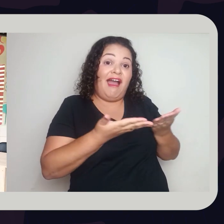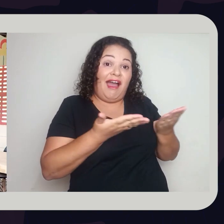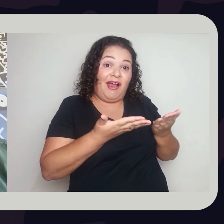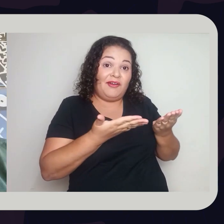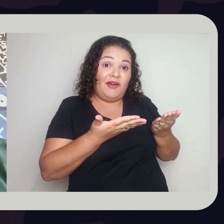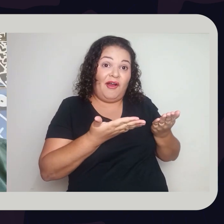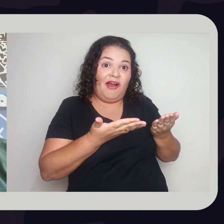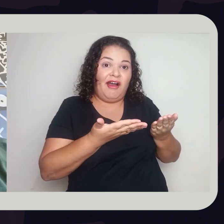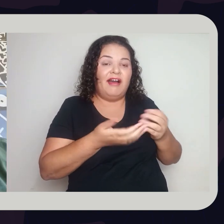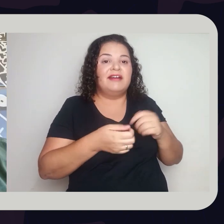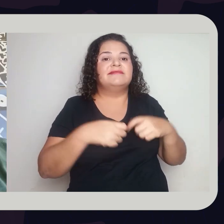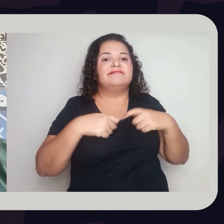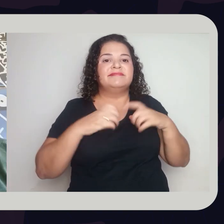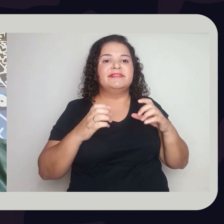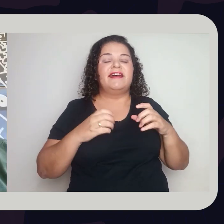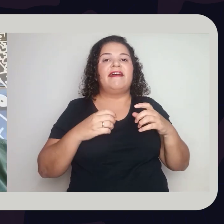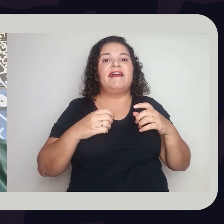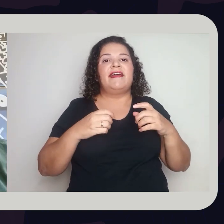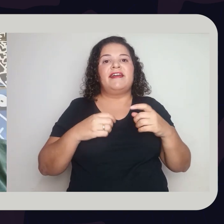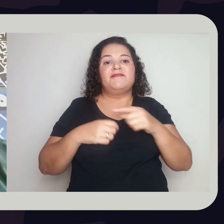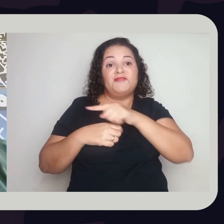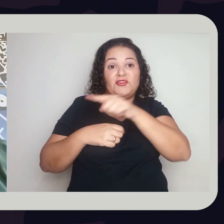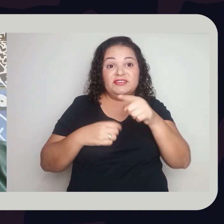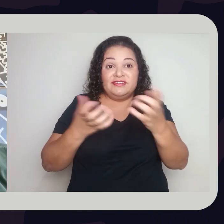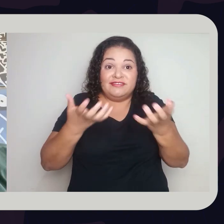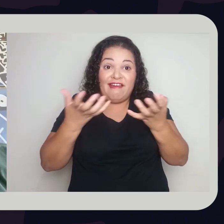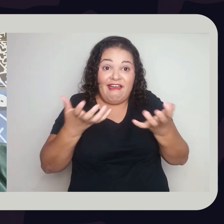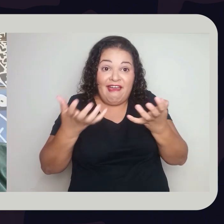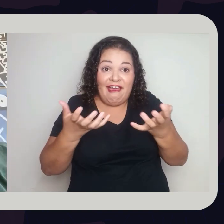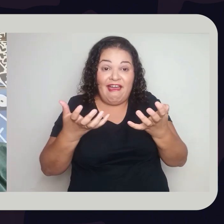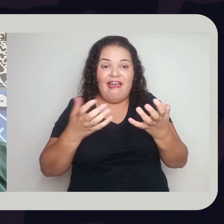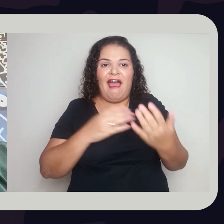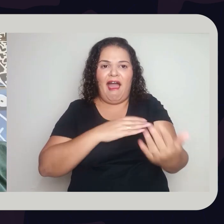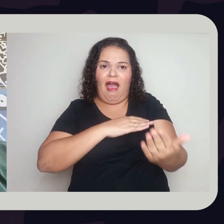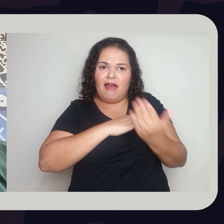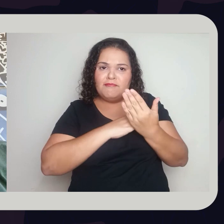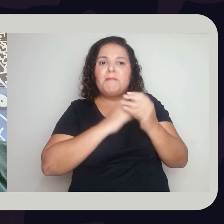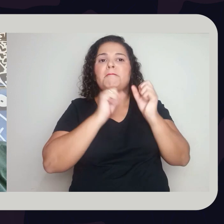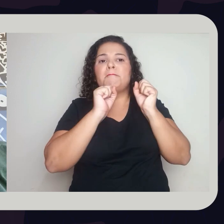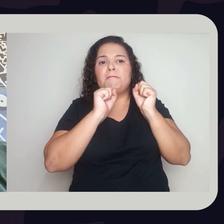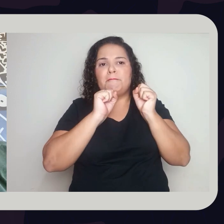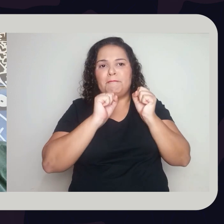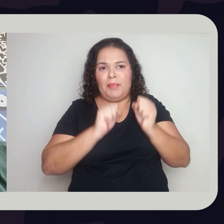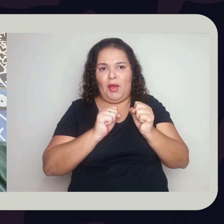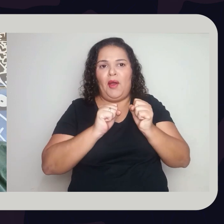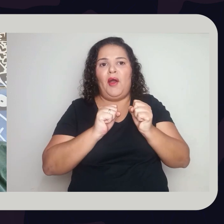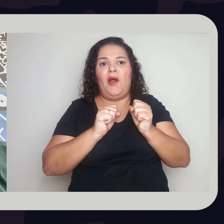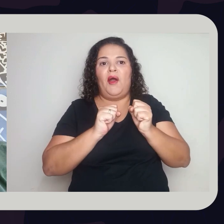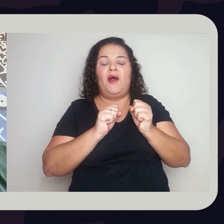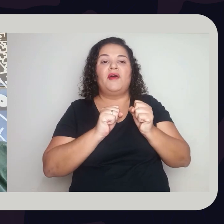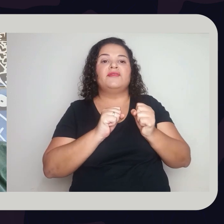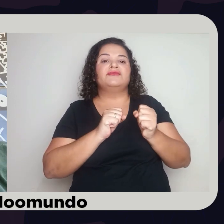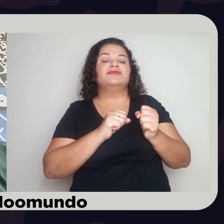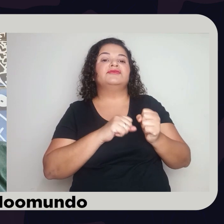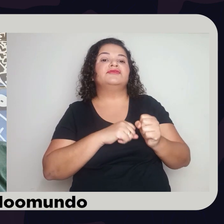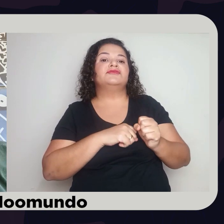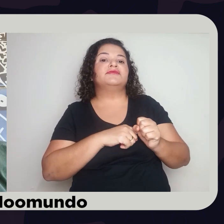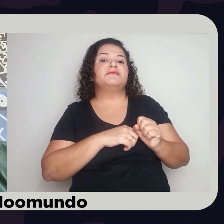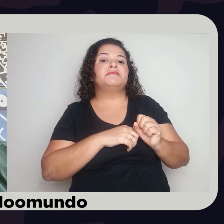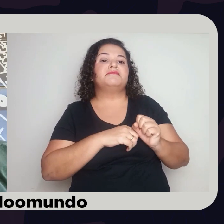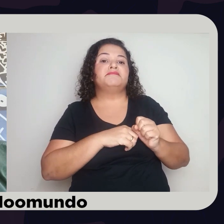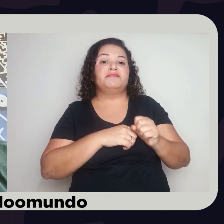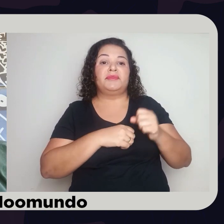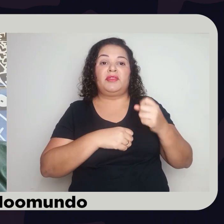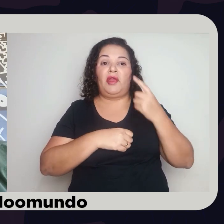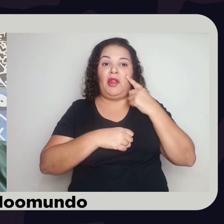cidades. Então agora estamos com financiamento coletivo, inclusive se vocês quiserem contribuir, fica aí o